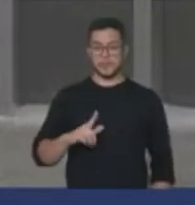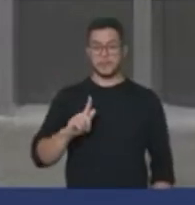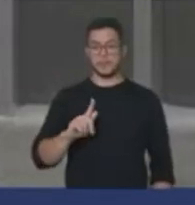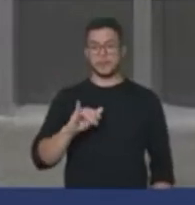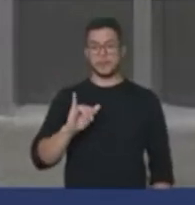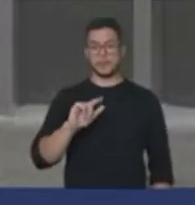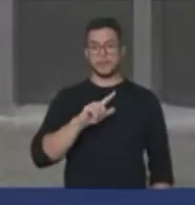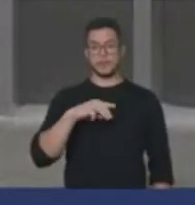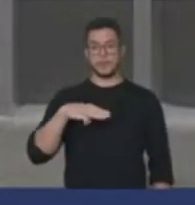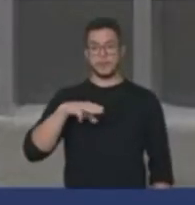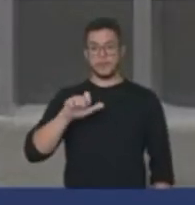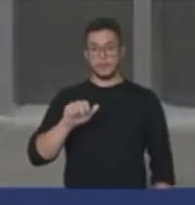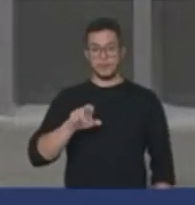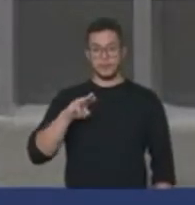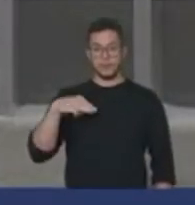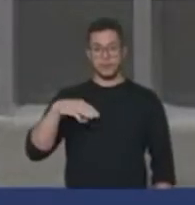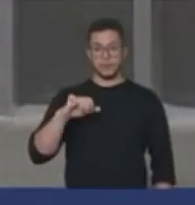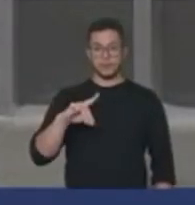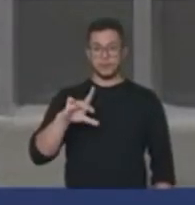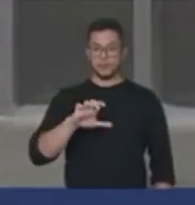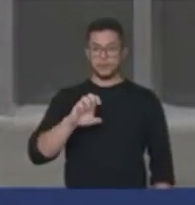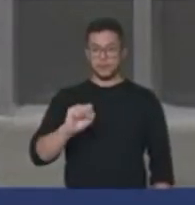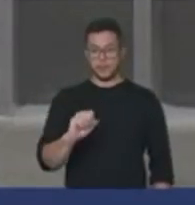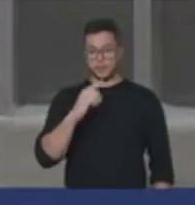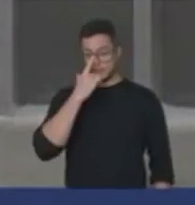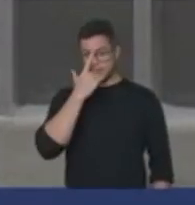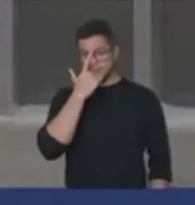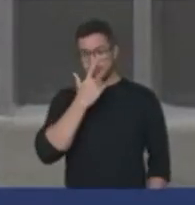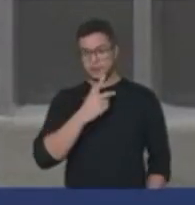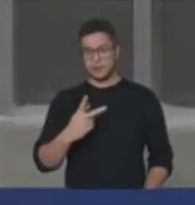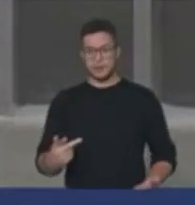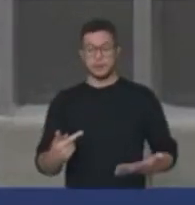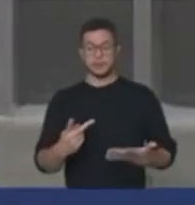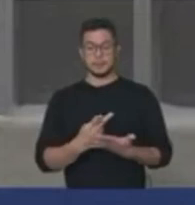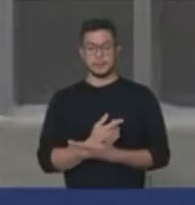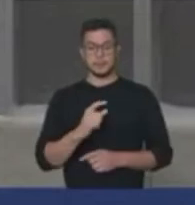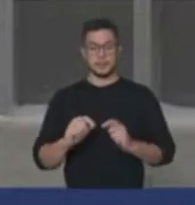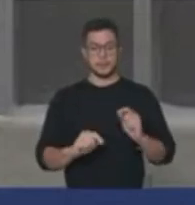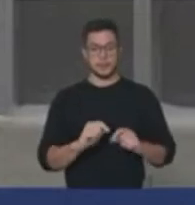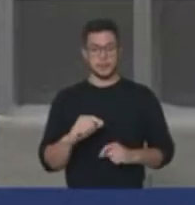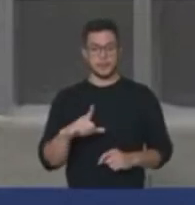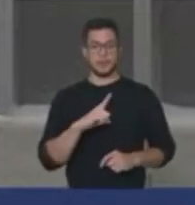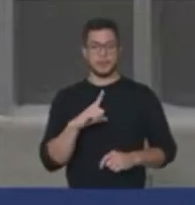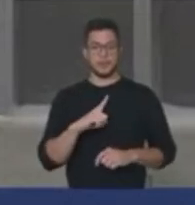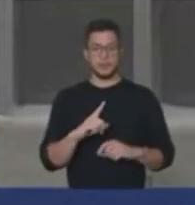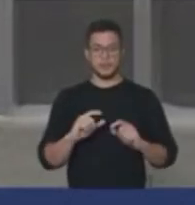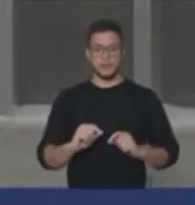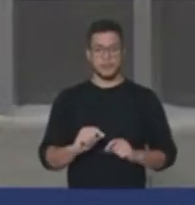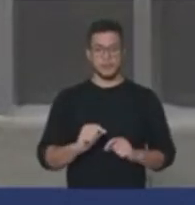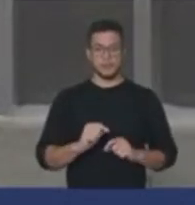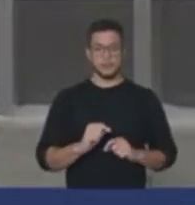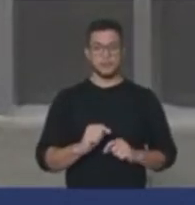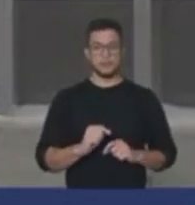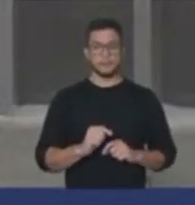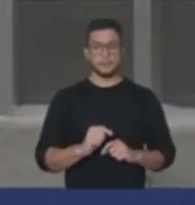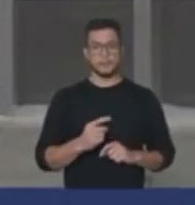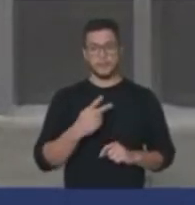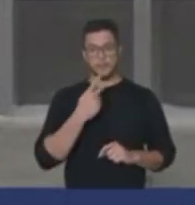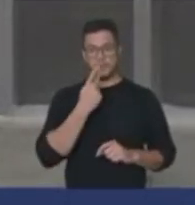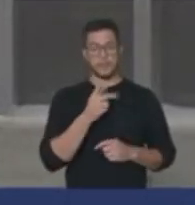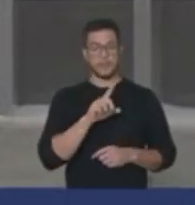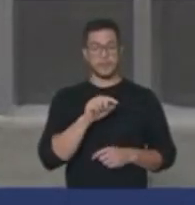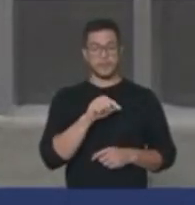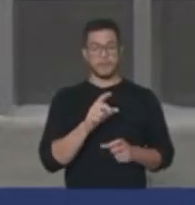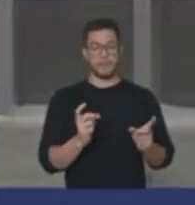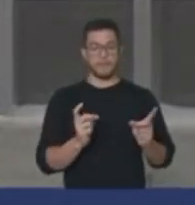foi humilhado pelo Moro numa festa junina, o juiz Sérgio Moro disse que o Gilmar Mendes vendia sentença.